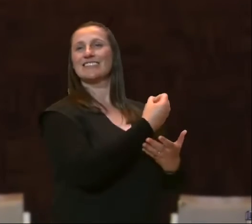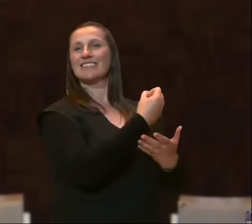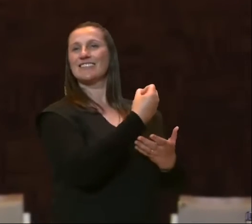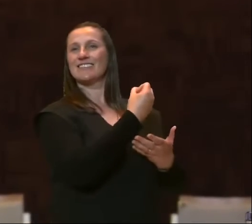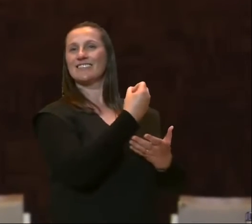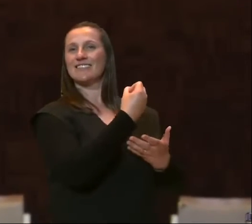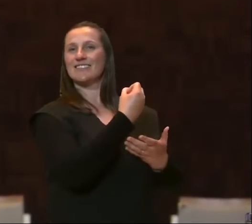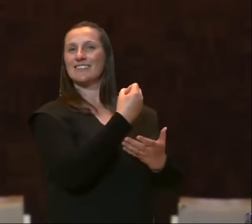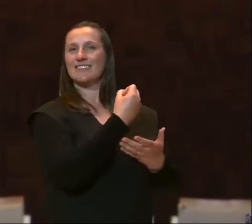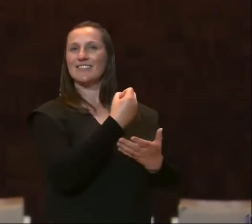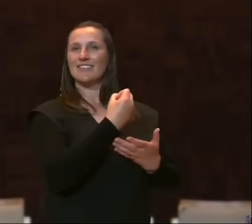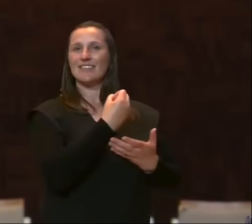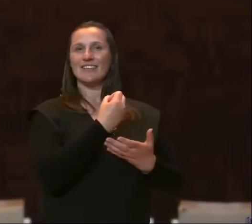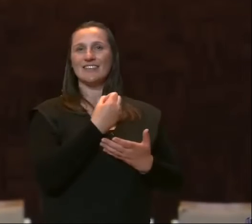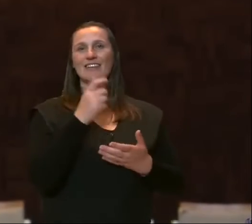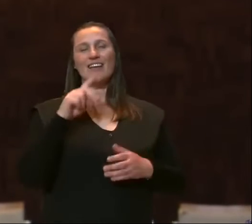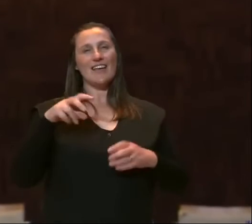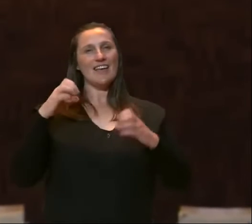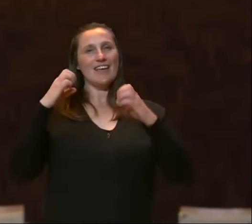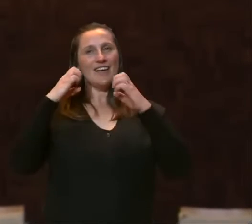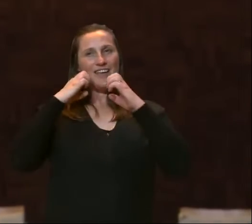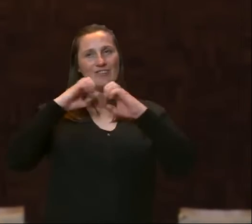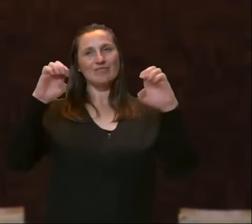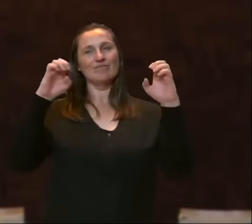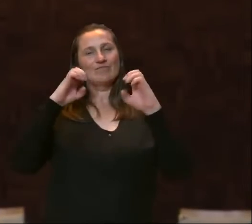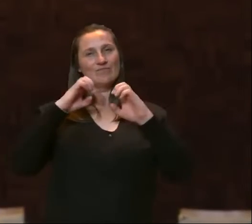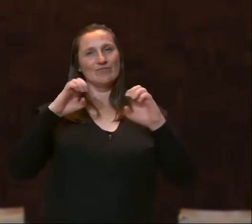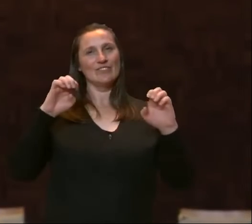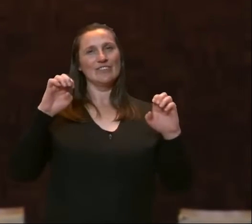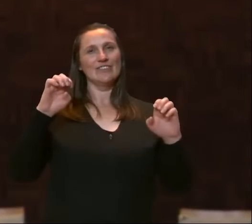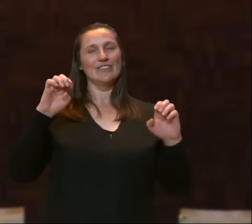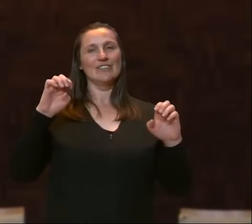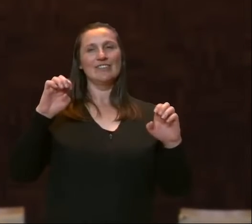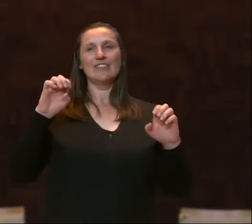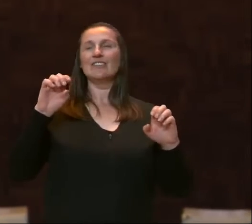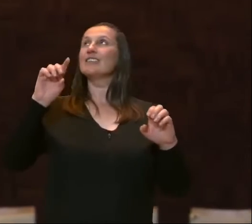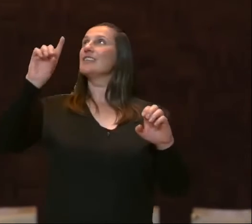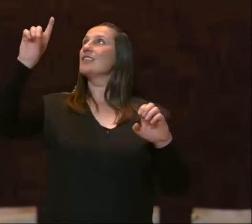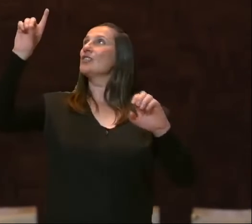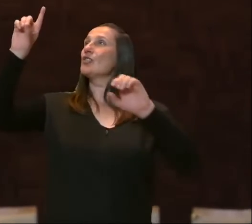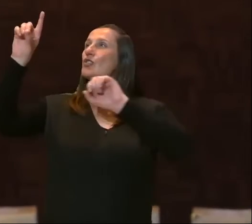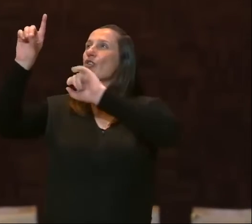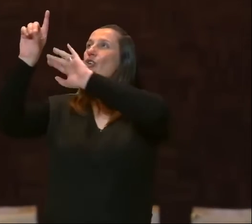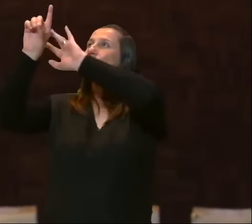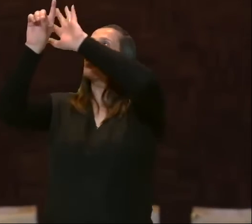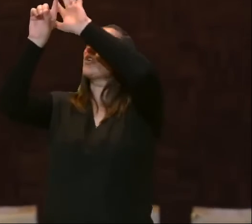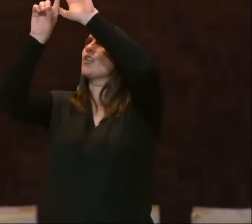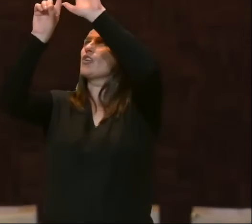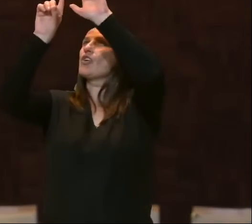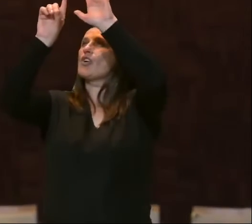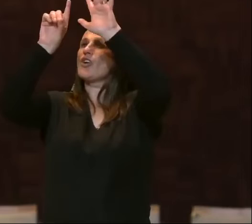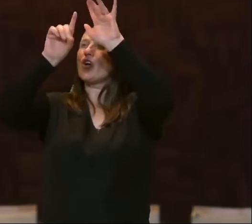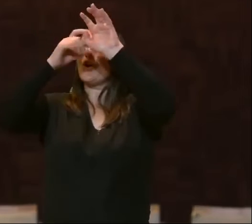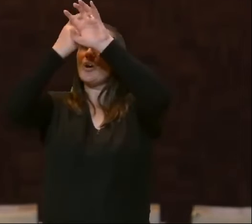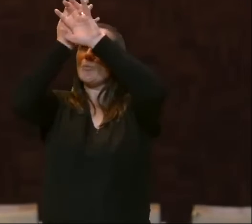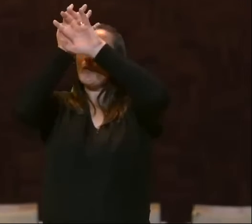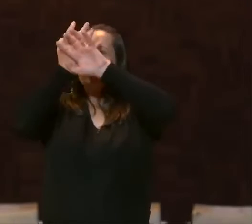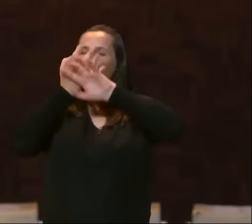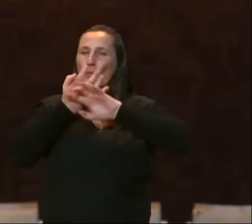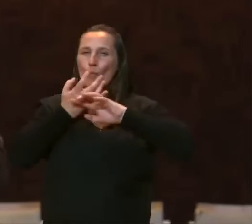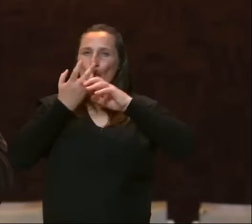do Evangelho. Ele se esvaziou da sua glória para caber na forma de gente. Ele se